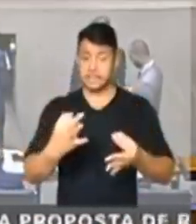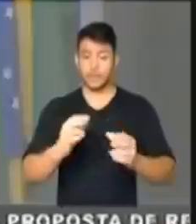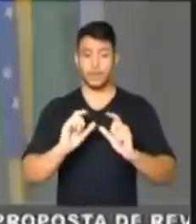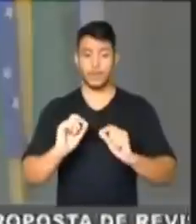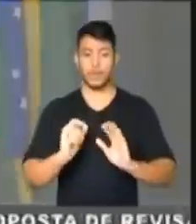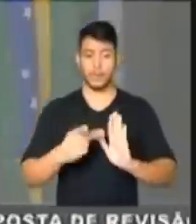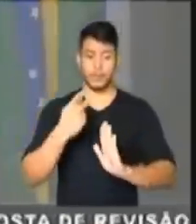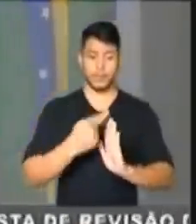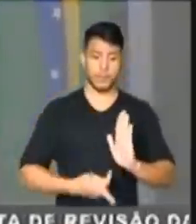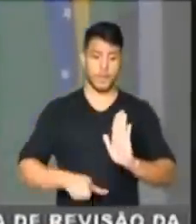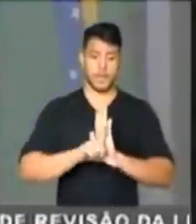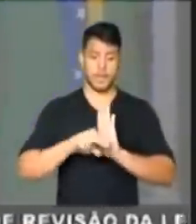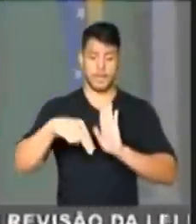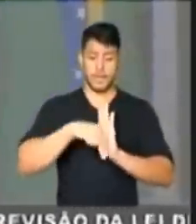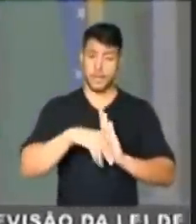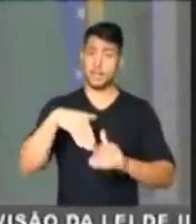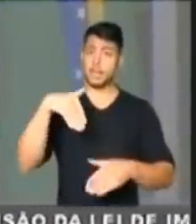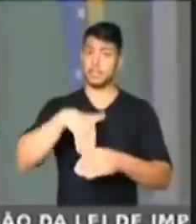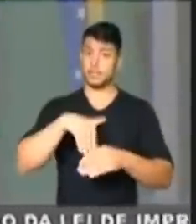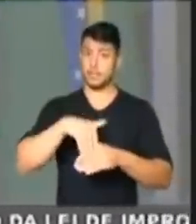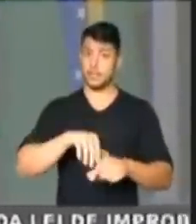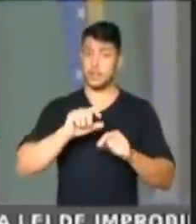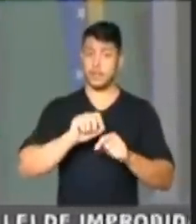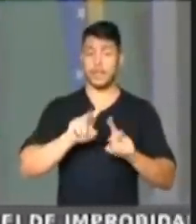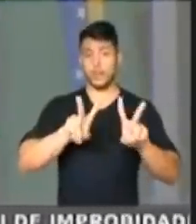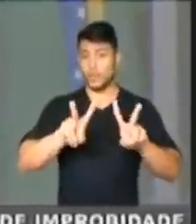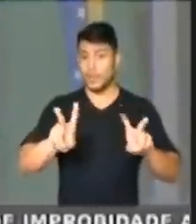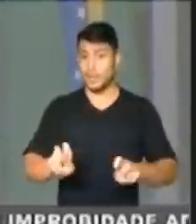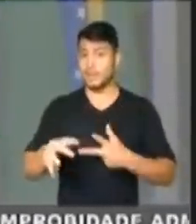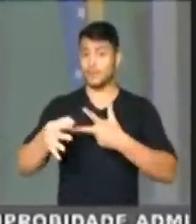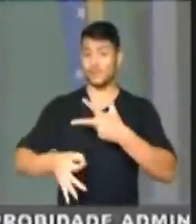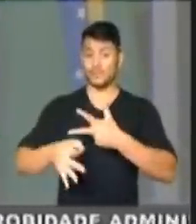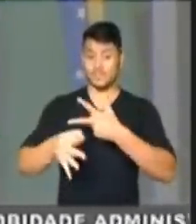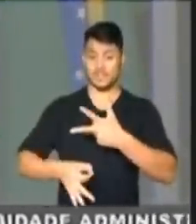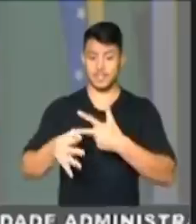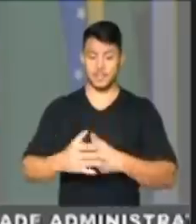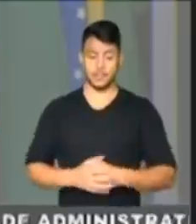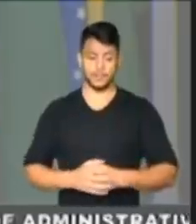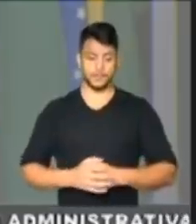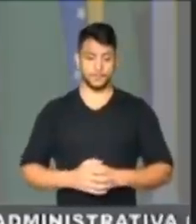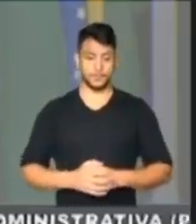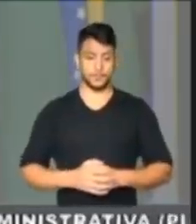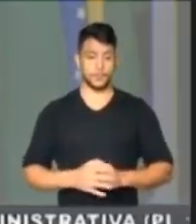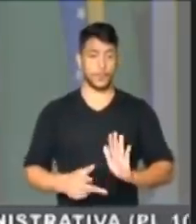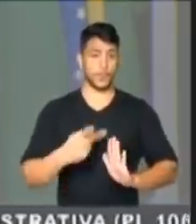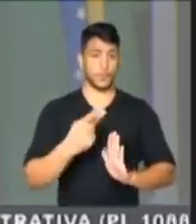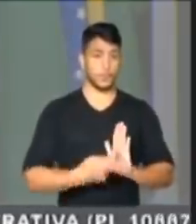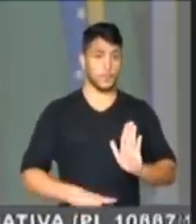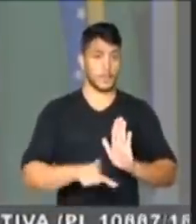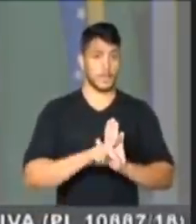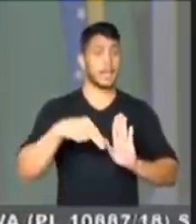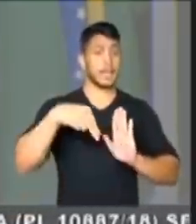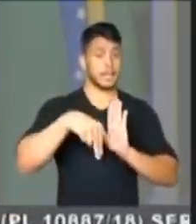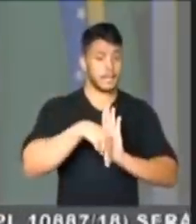em relação ao judiciário. Um dos PLNs, e aqui eu chamo a atenção